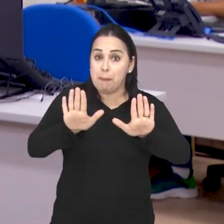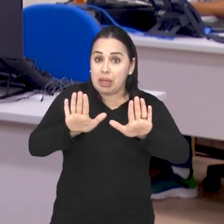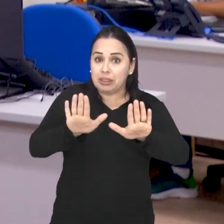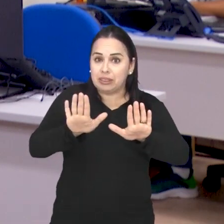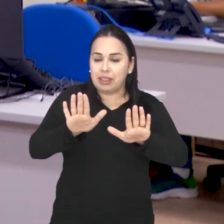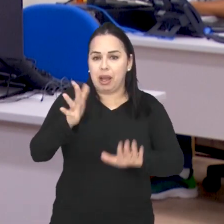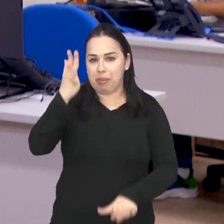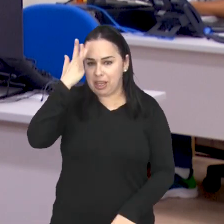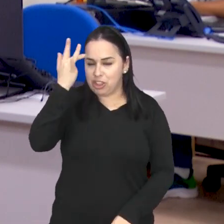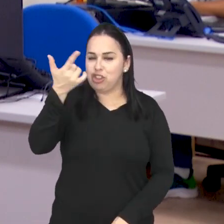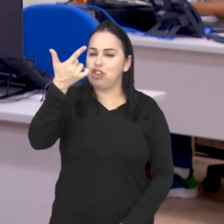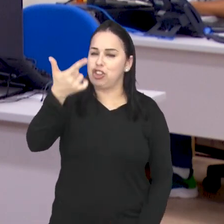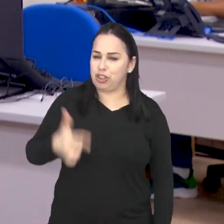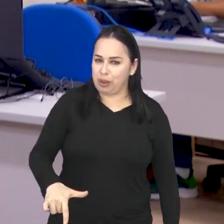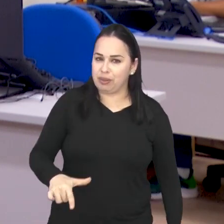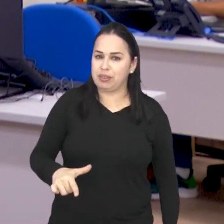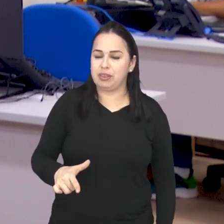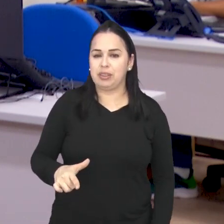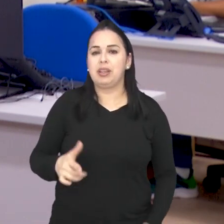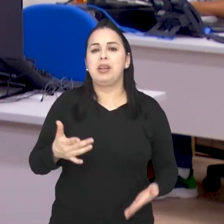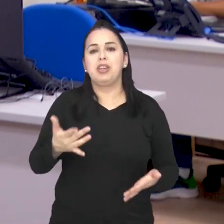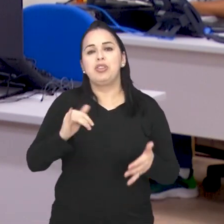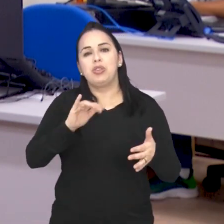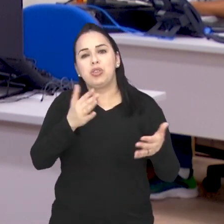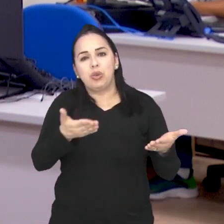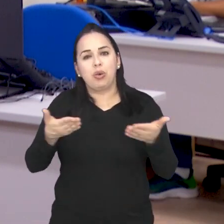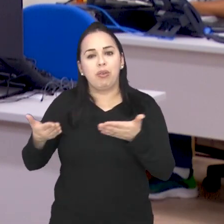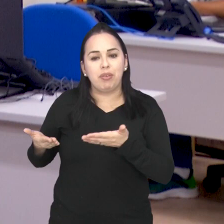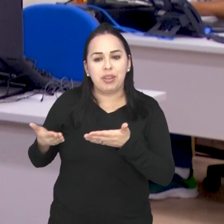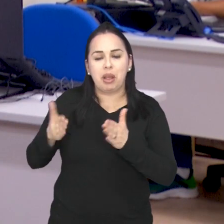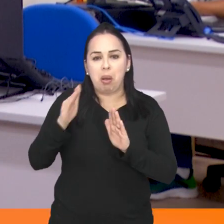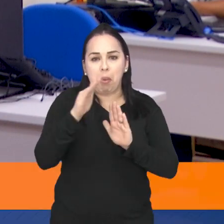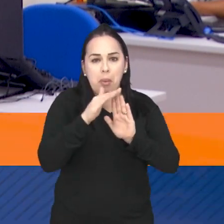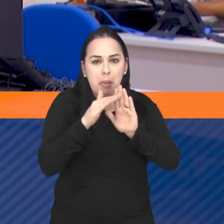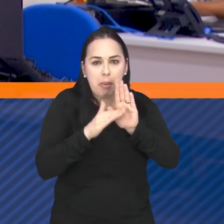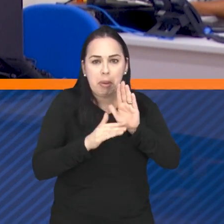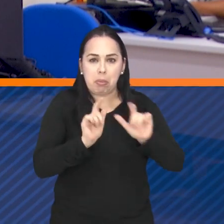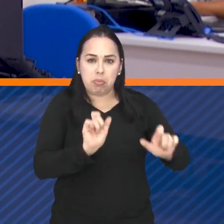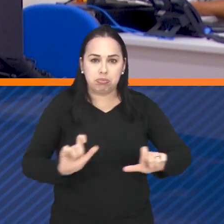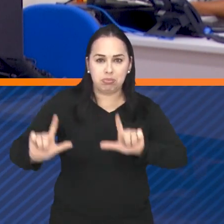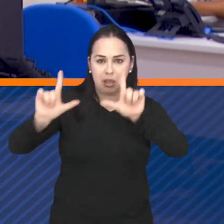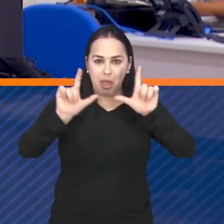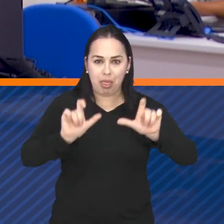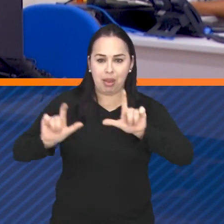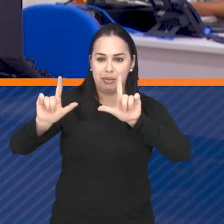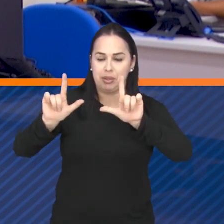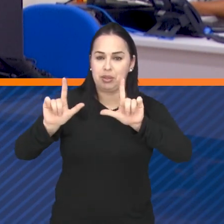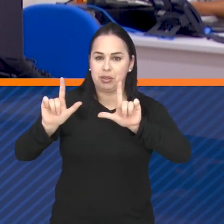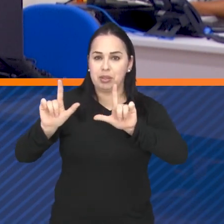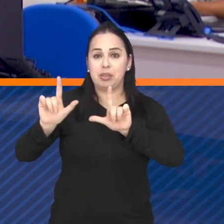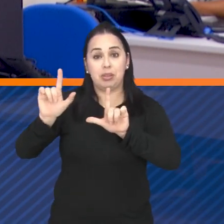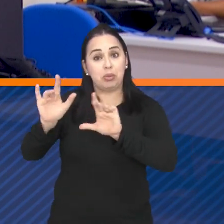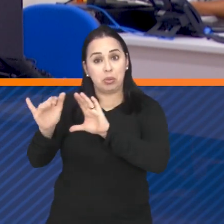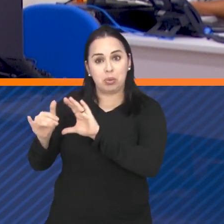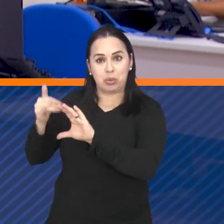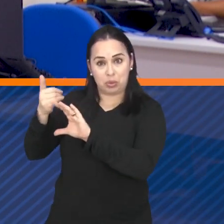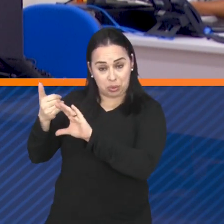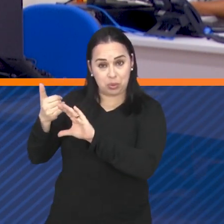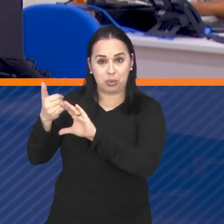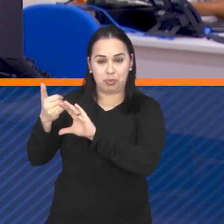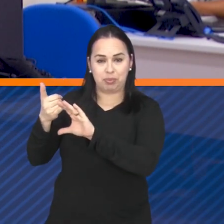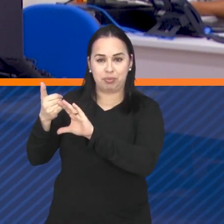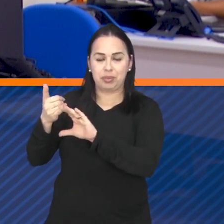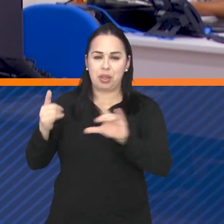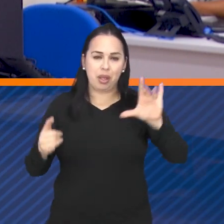fica por aqui, mas amanhã tem mais. Eu aproveito para te convidar para conhecer toda a nossa programação, disponível também nas nossas